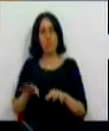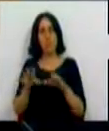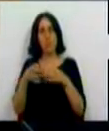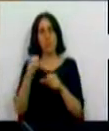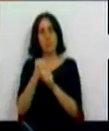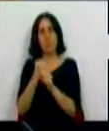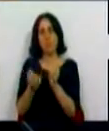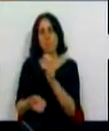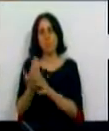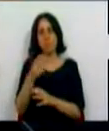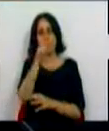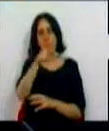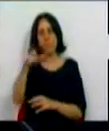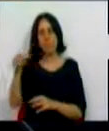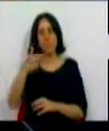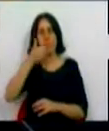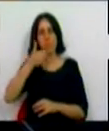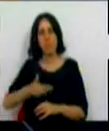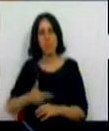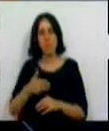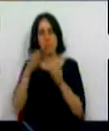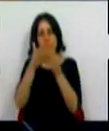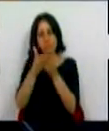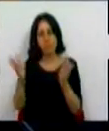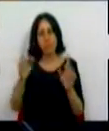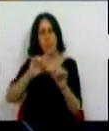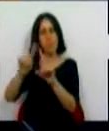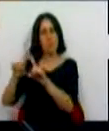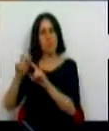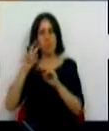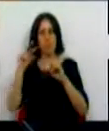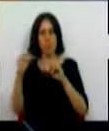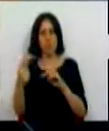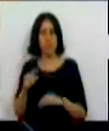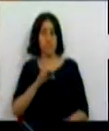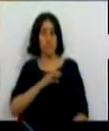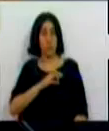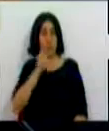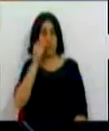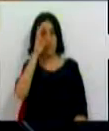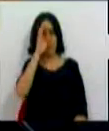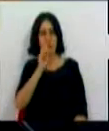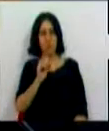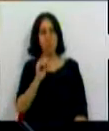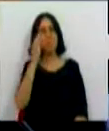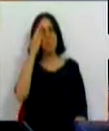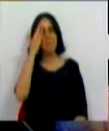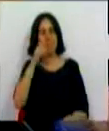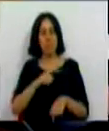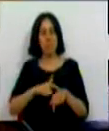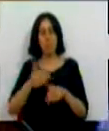composição prestigiada pela experiência e pela pluralidade das abordagens. Senhor Ministro, qual é o horizonte